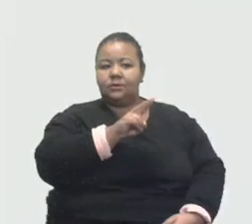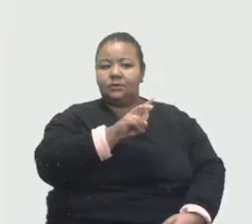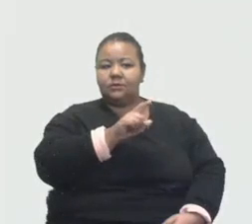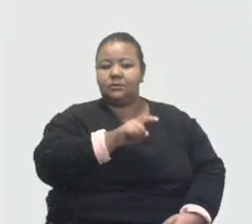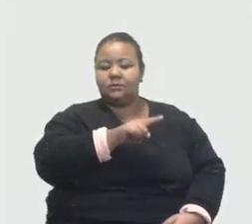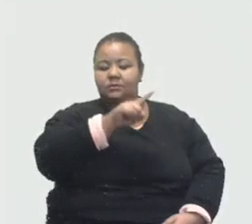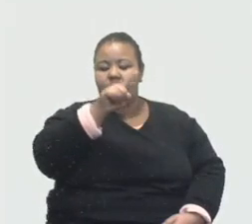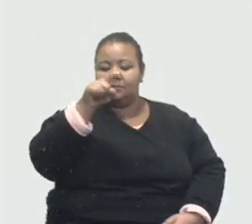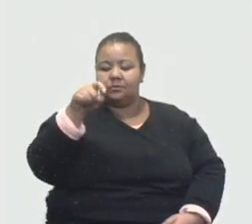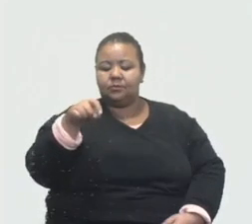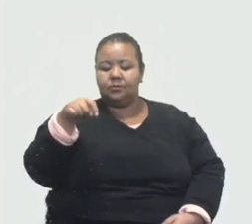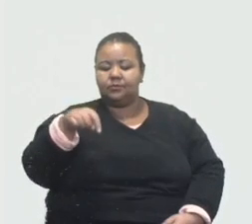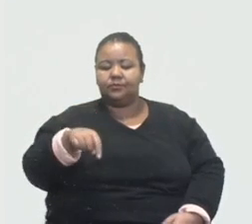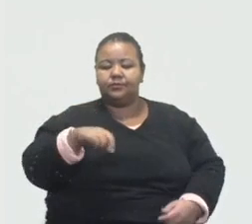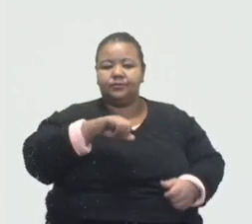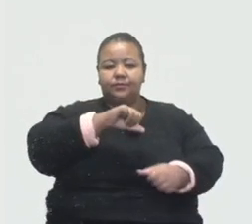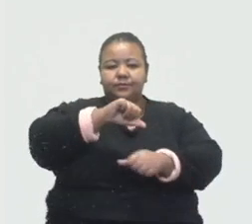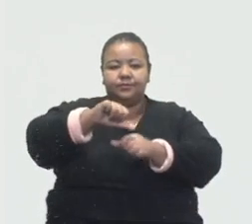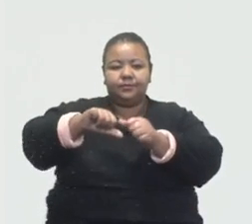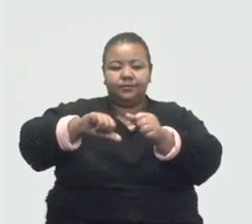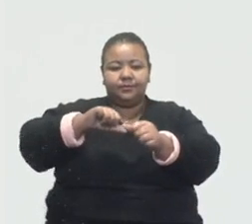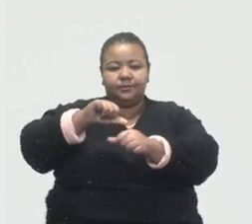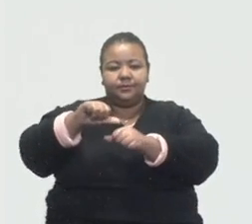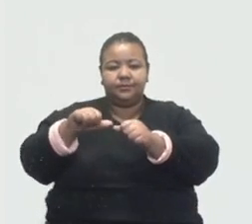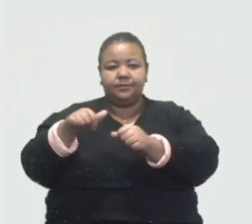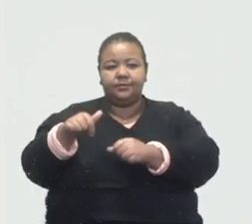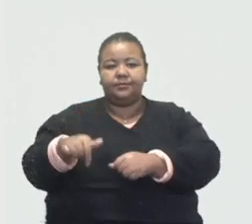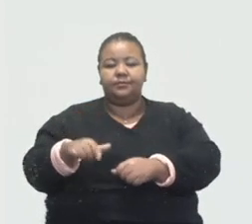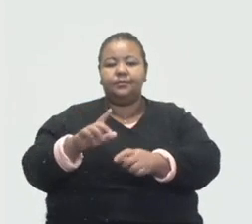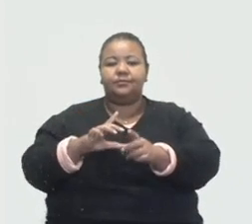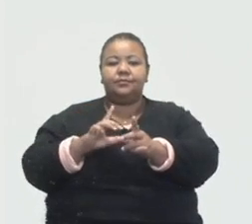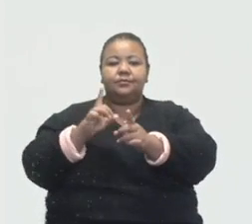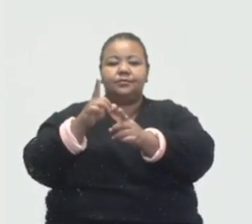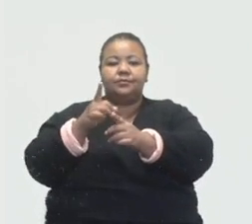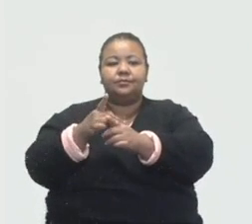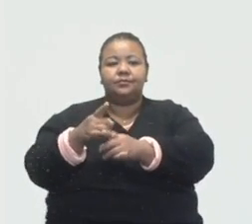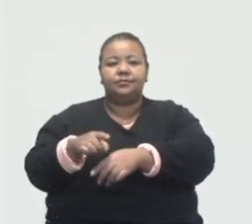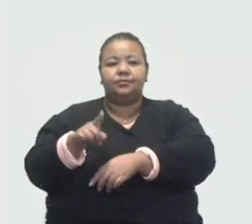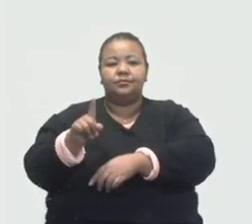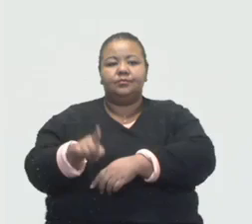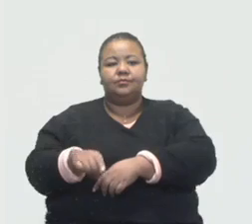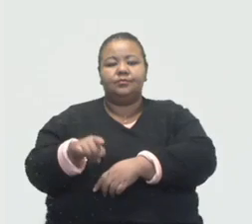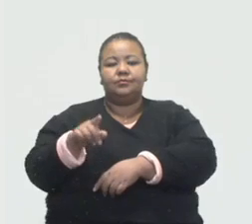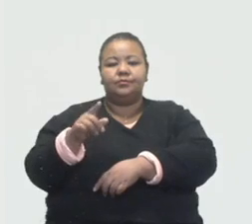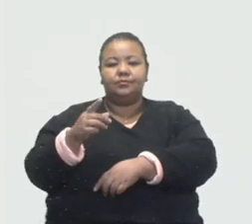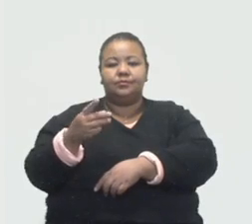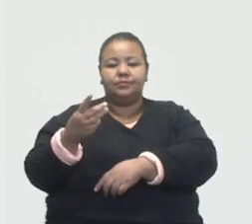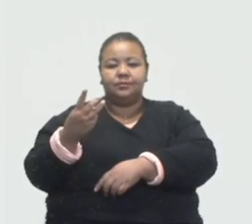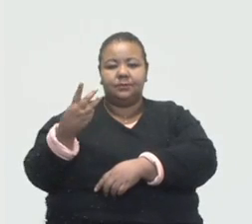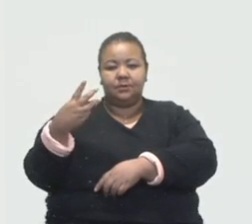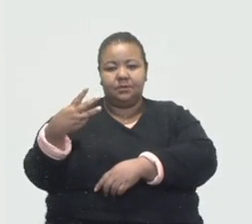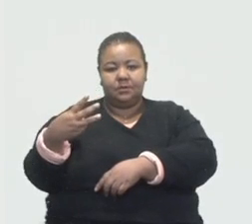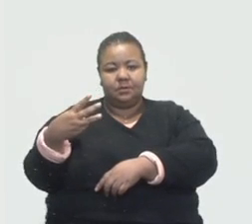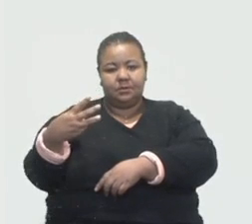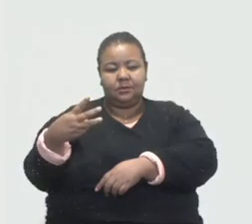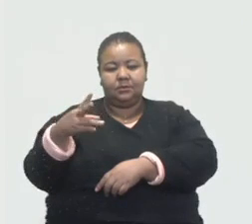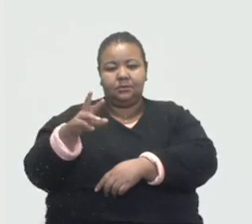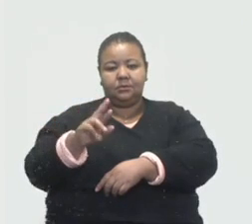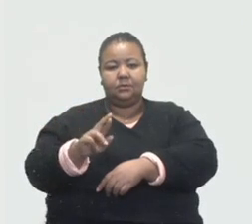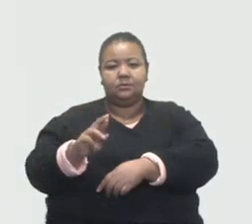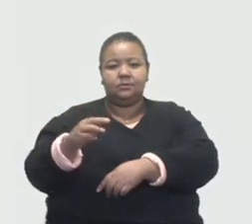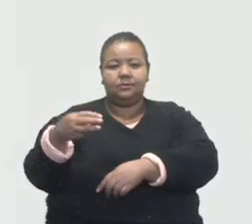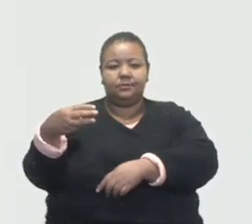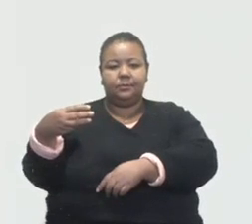meio da aplicação da regra dada da transformação, encontramos um vetor que é pertencente ao